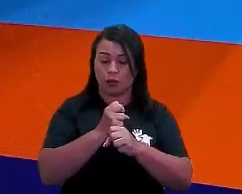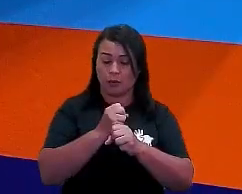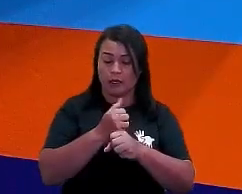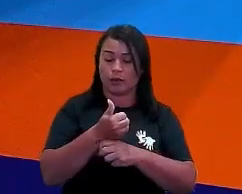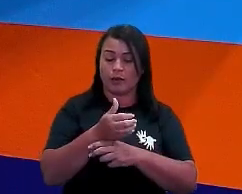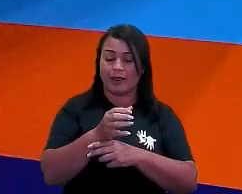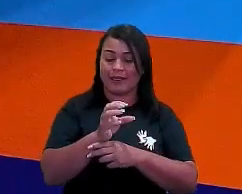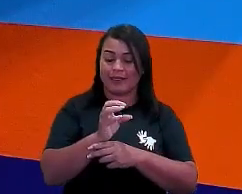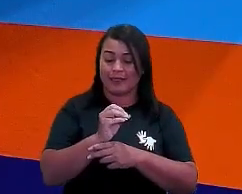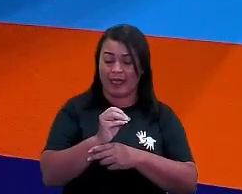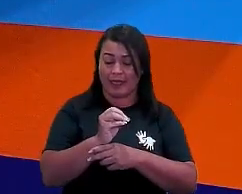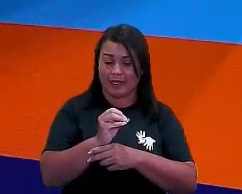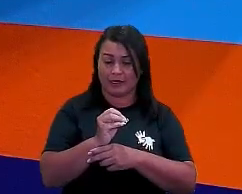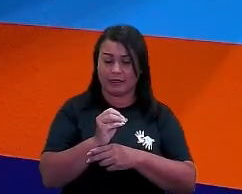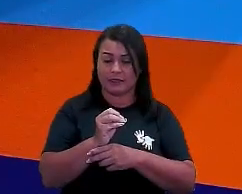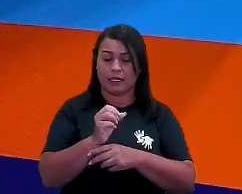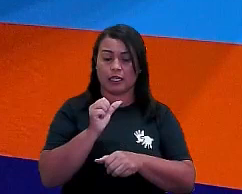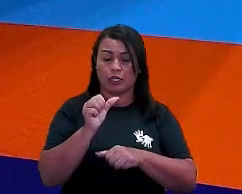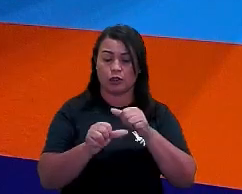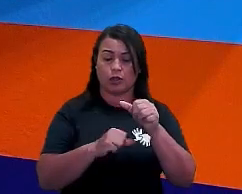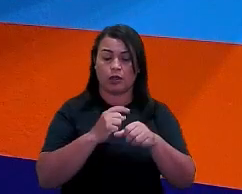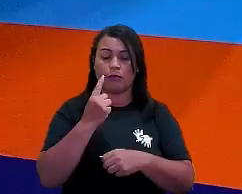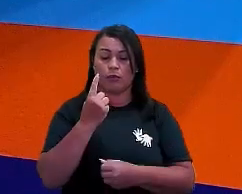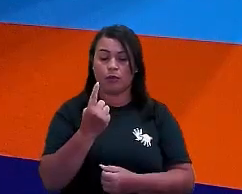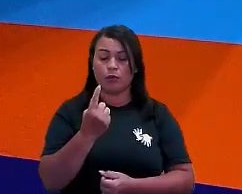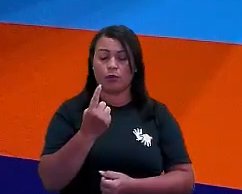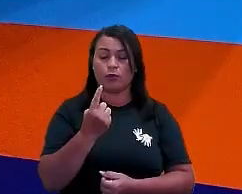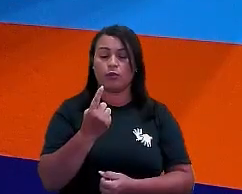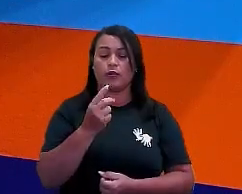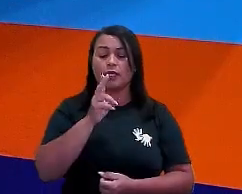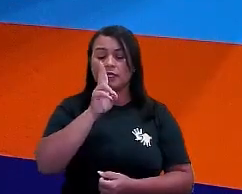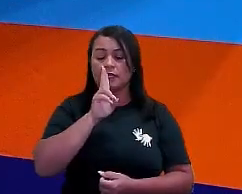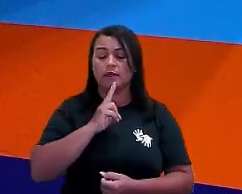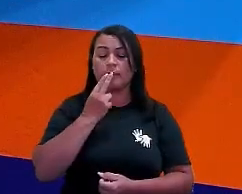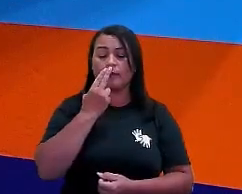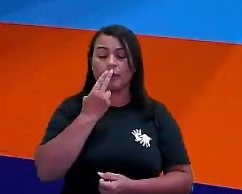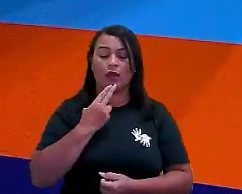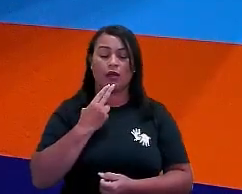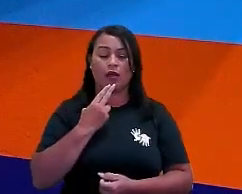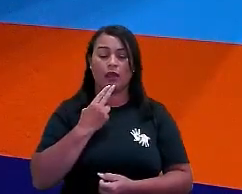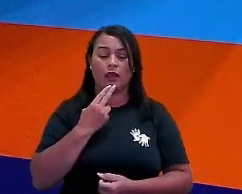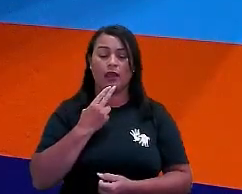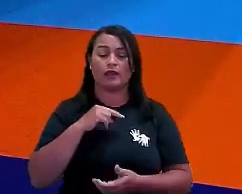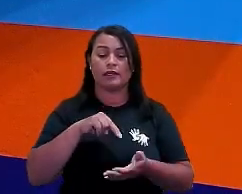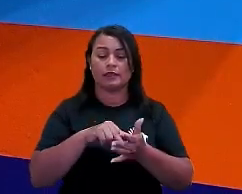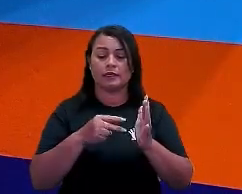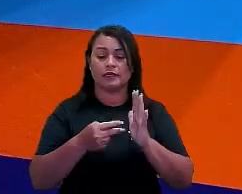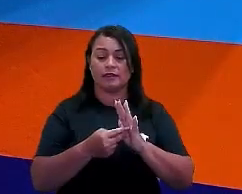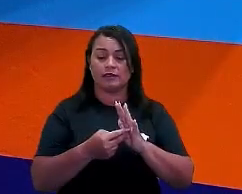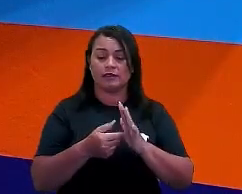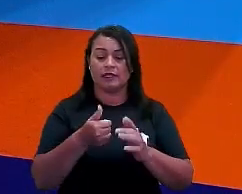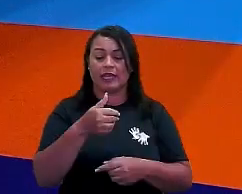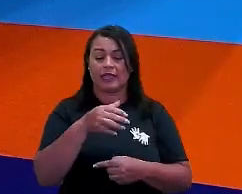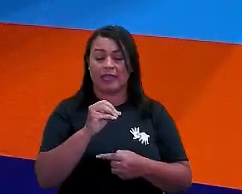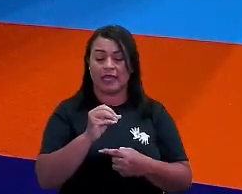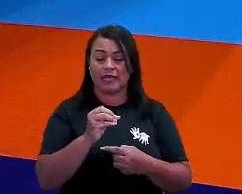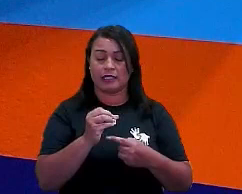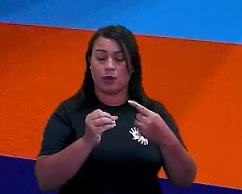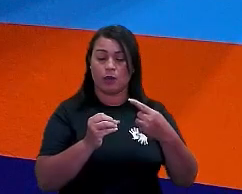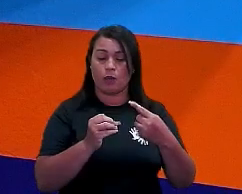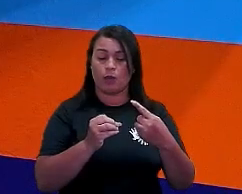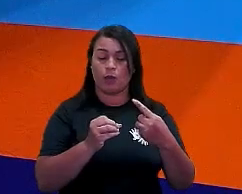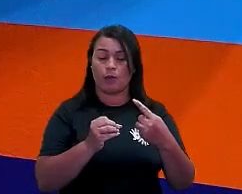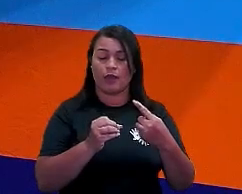10 partidas, eles trocam por um palito de sorvete, que representa 10 vitórias, tá bom?